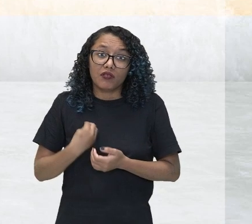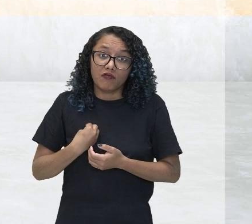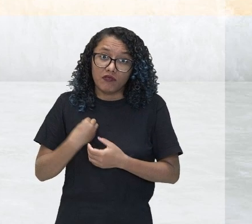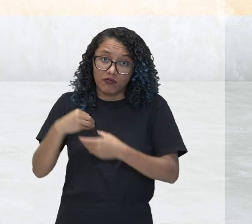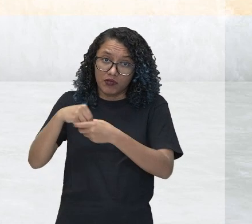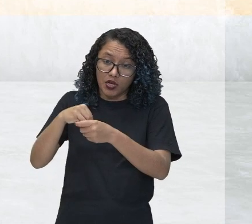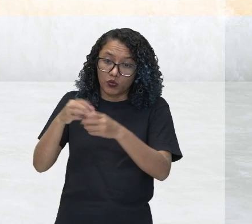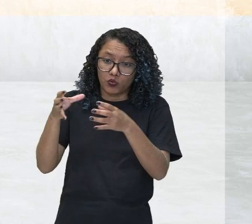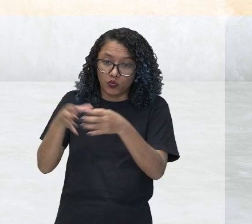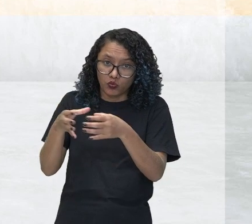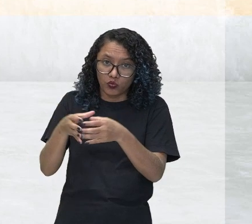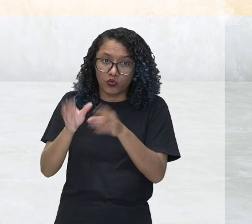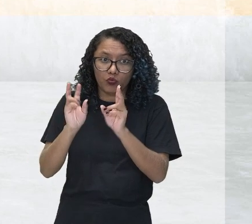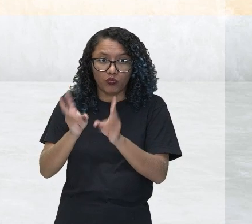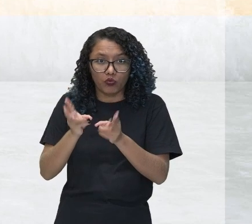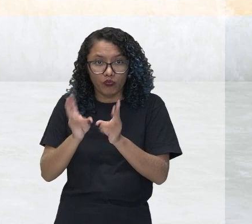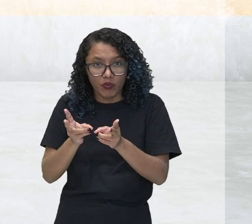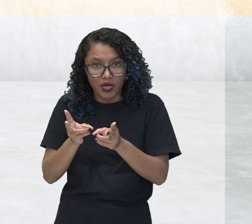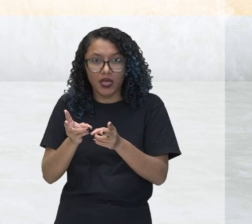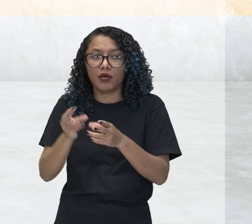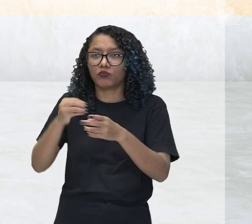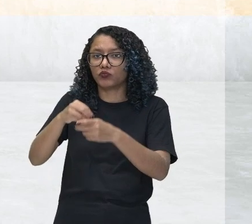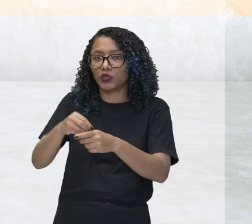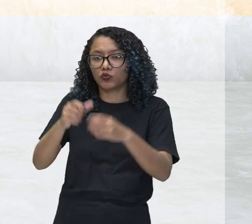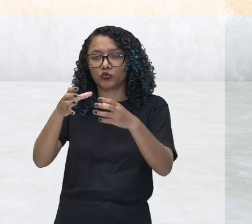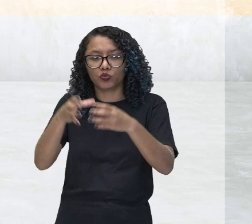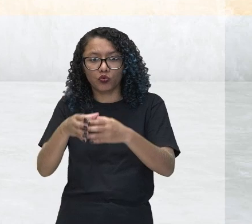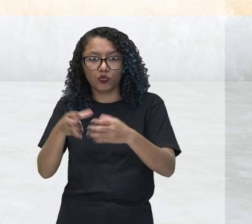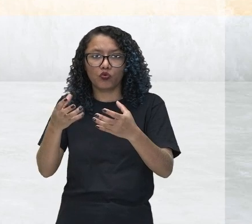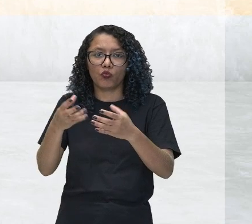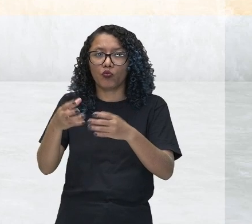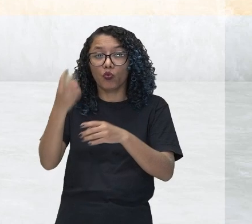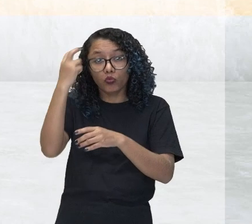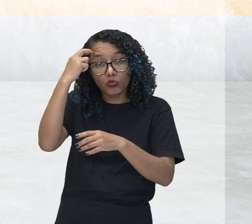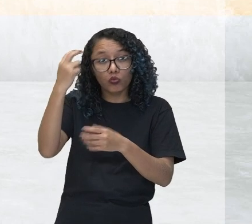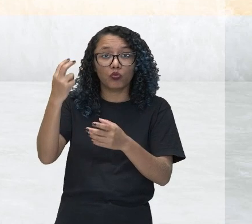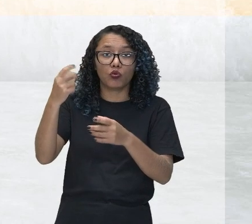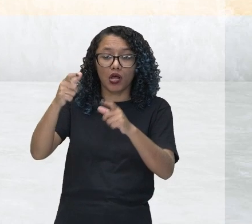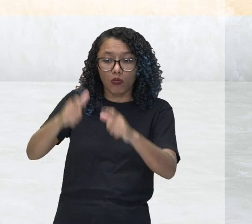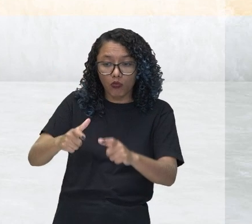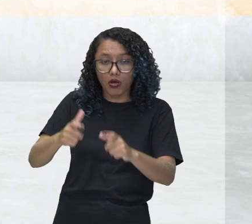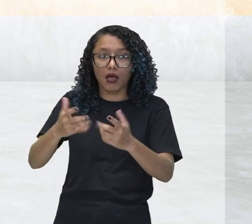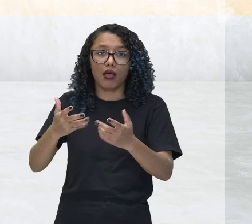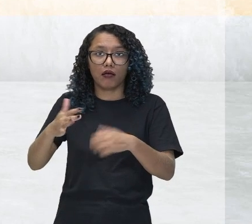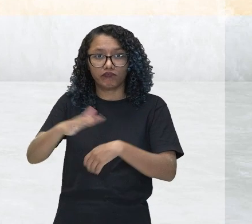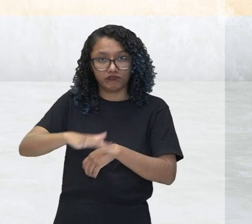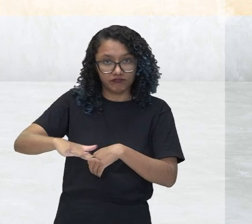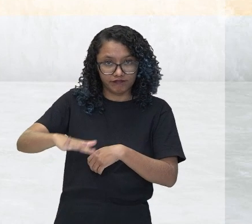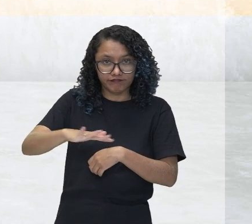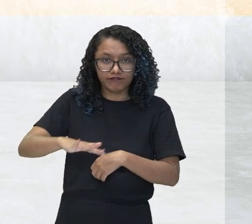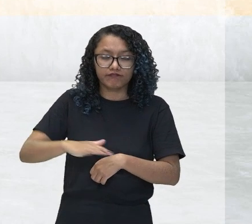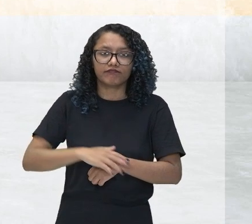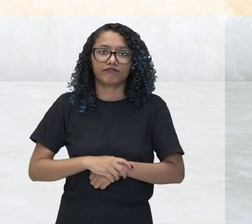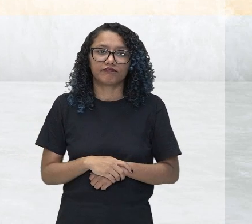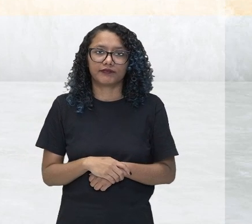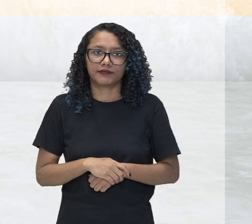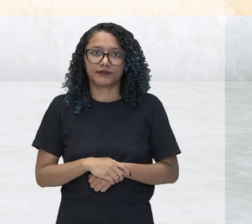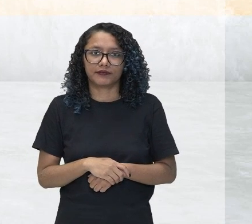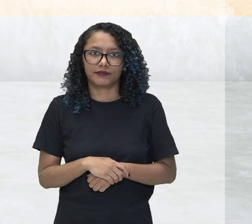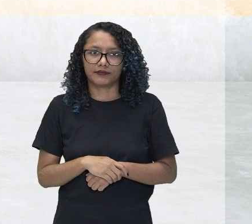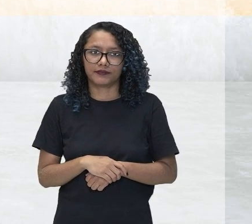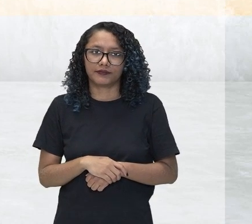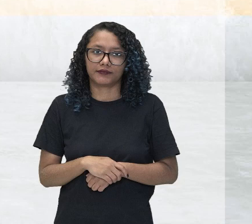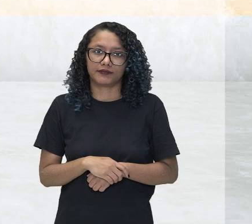vivem naquela cultura, naquele local, naquele ambiente ali. E também essa